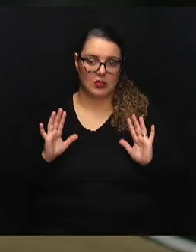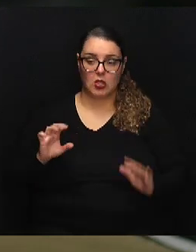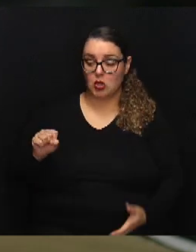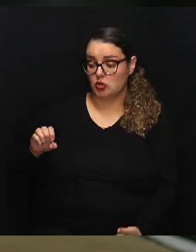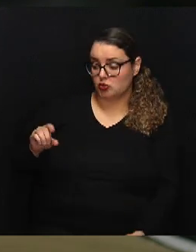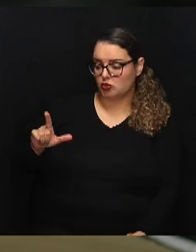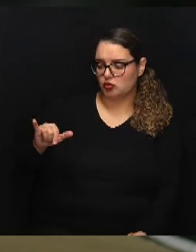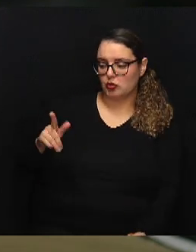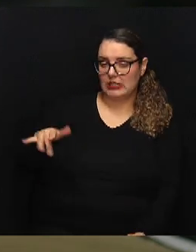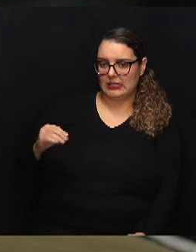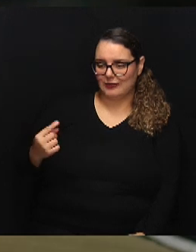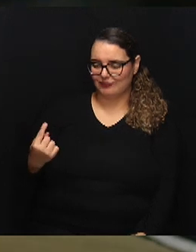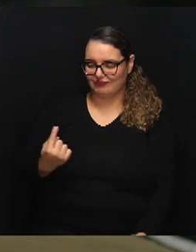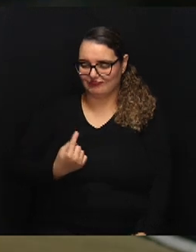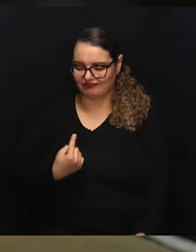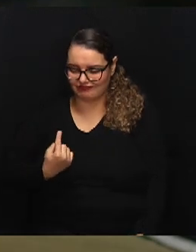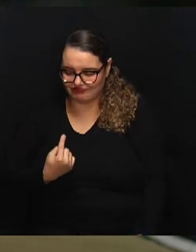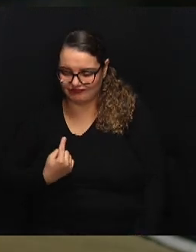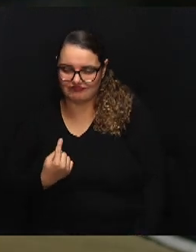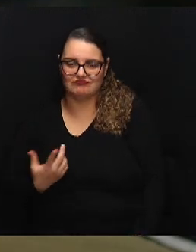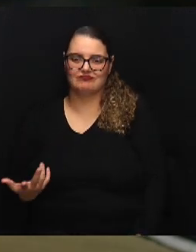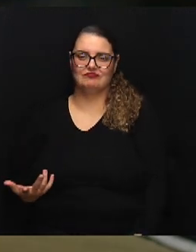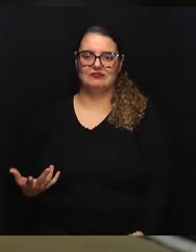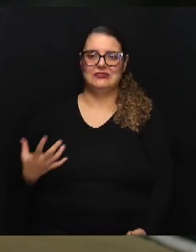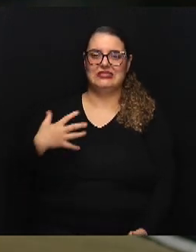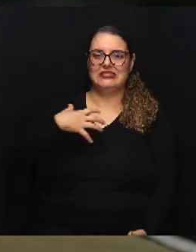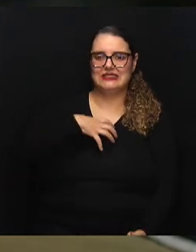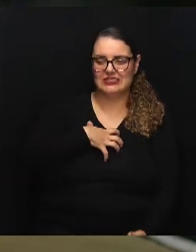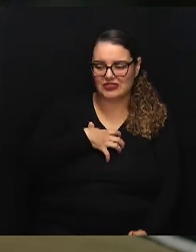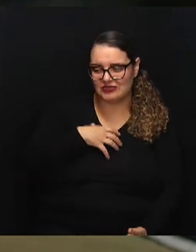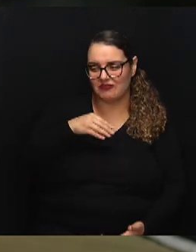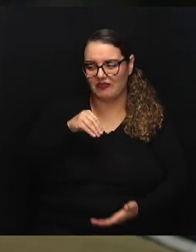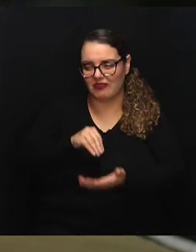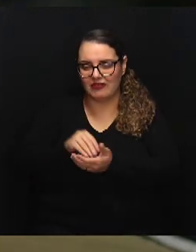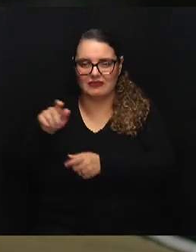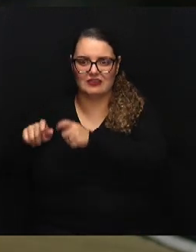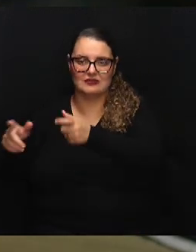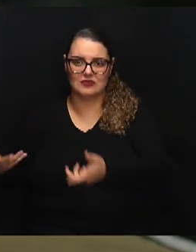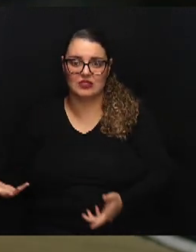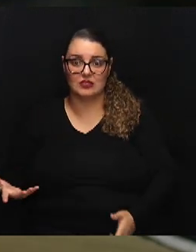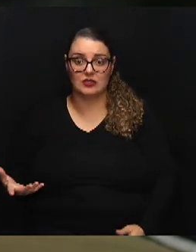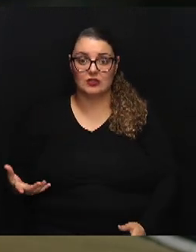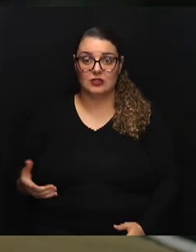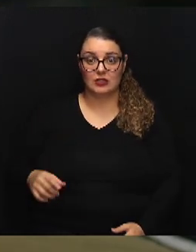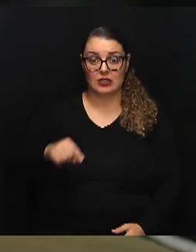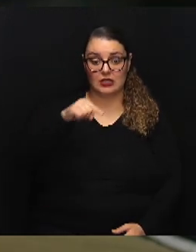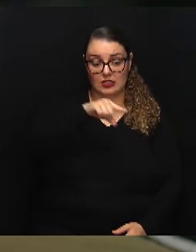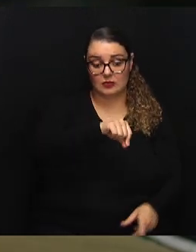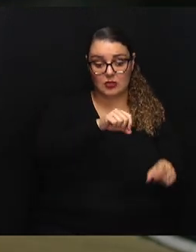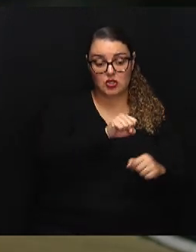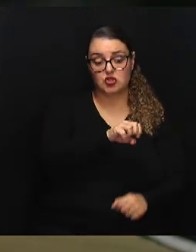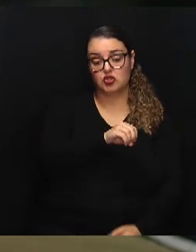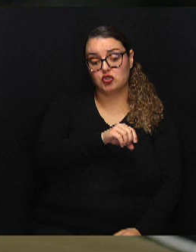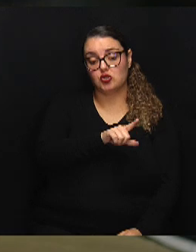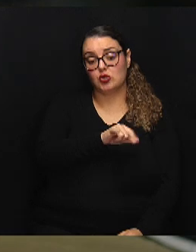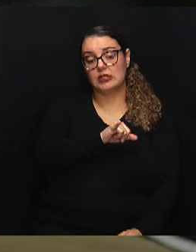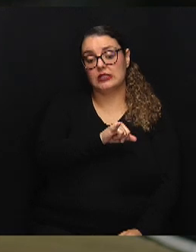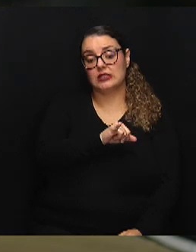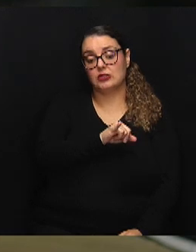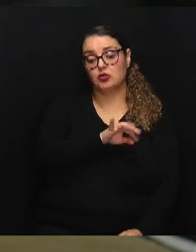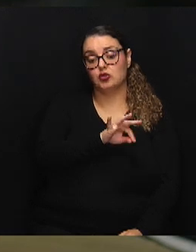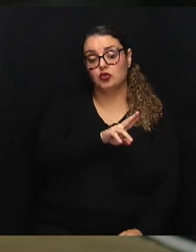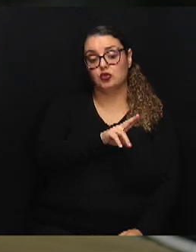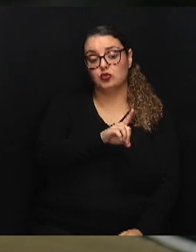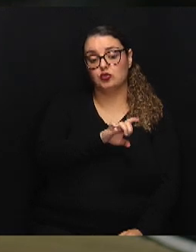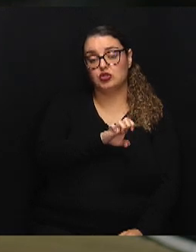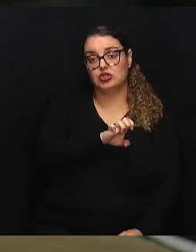de alguém, ou então você está sofrendo de solidão. E tem muita gente que hoje opta pela solitude, né? E aí, isso